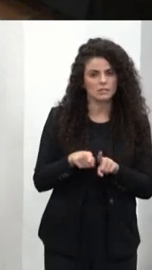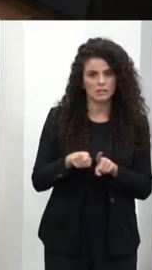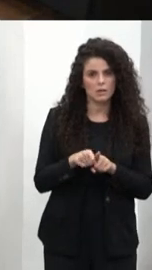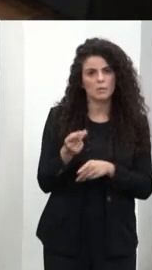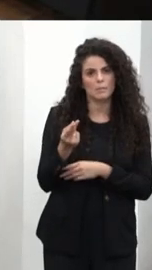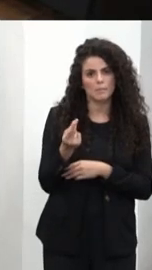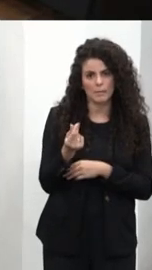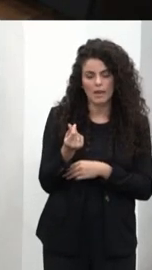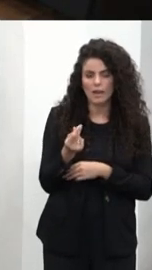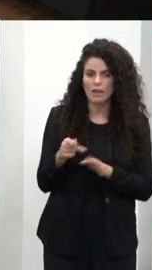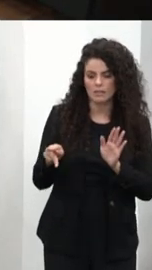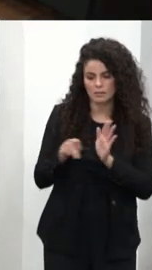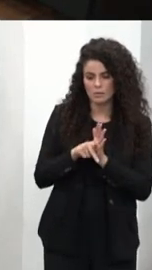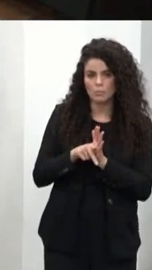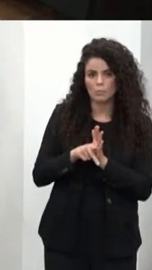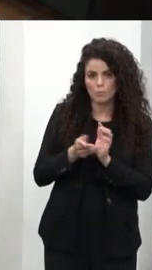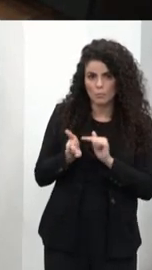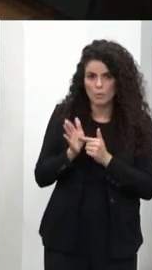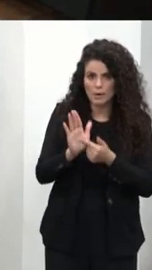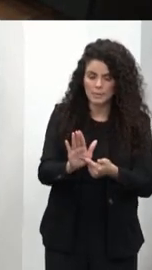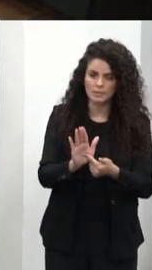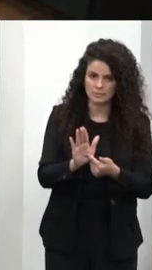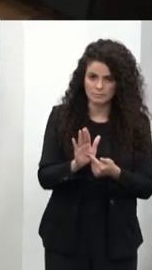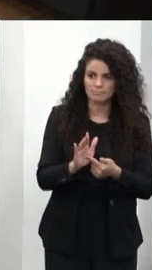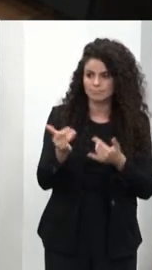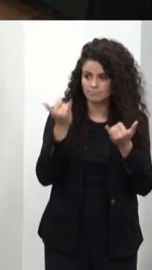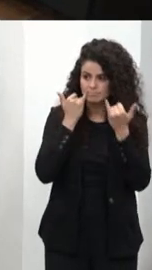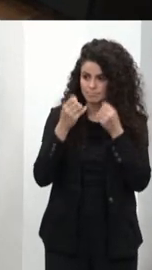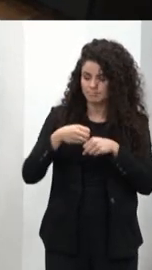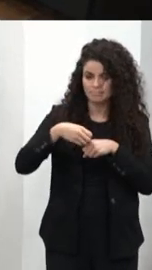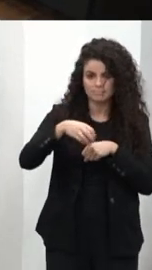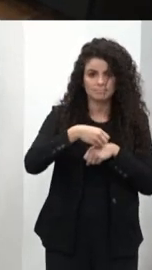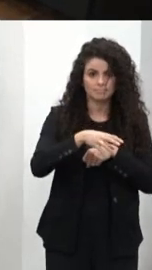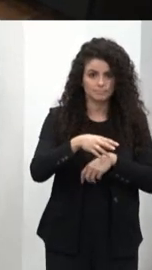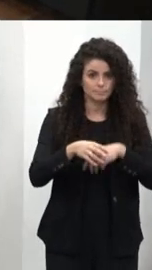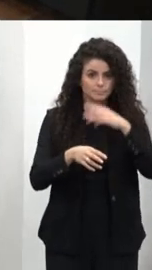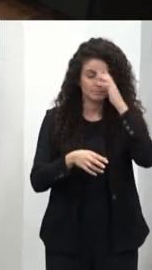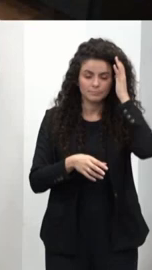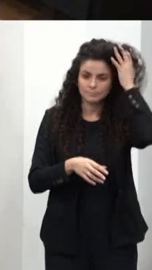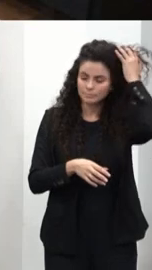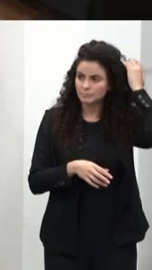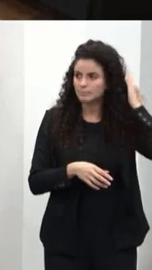continuar enviando as informações depois